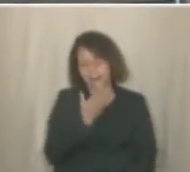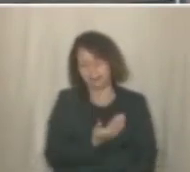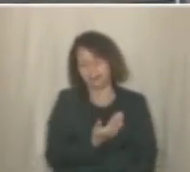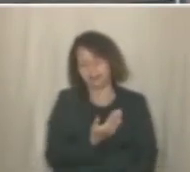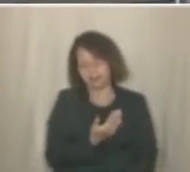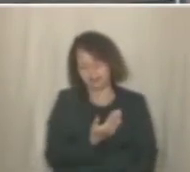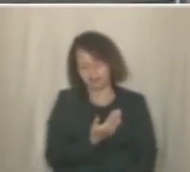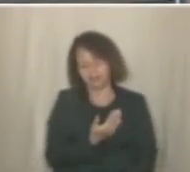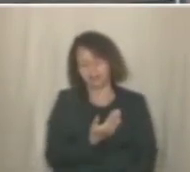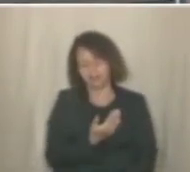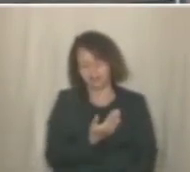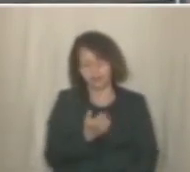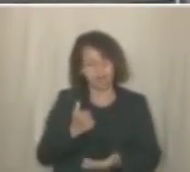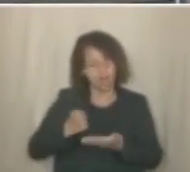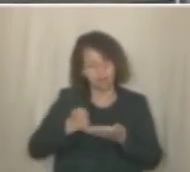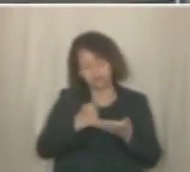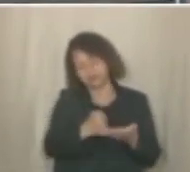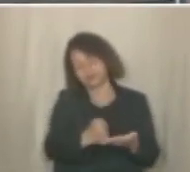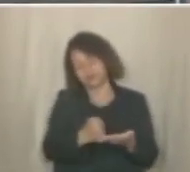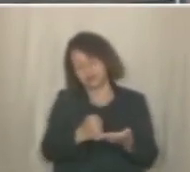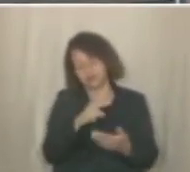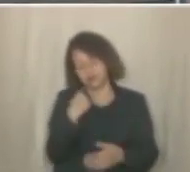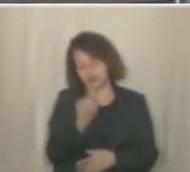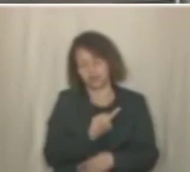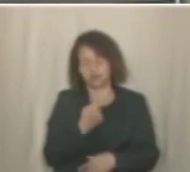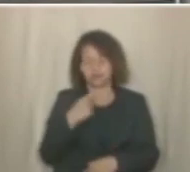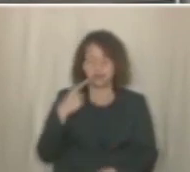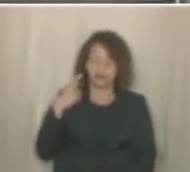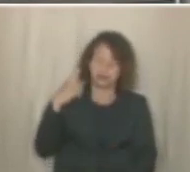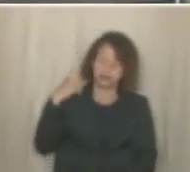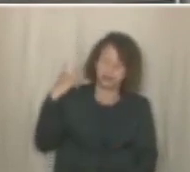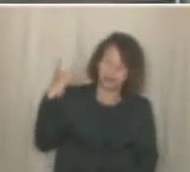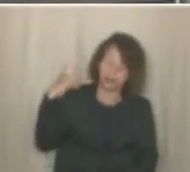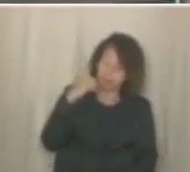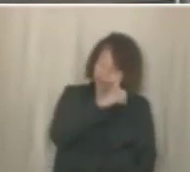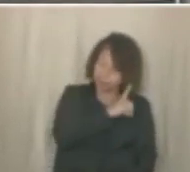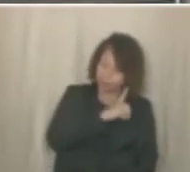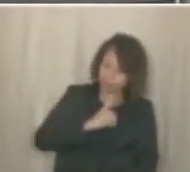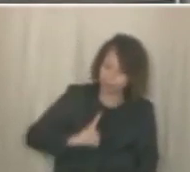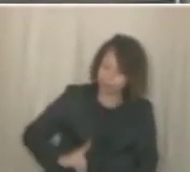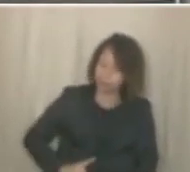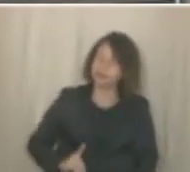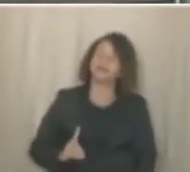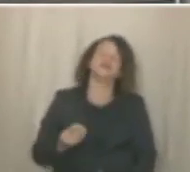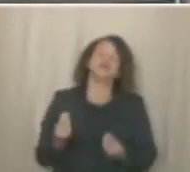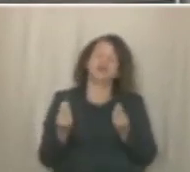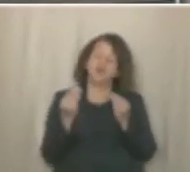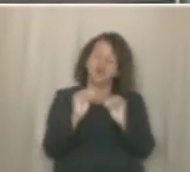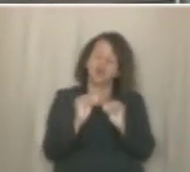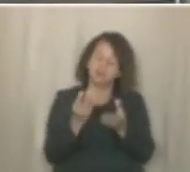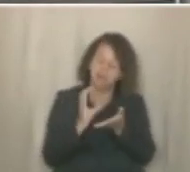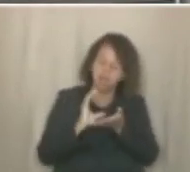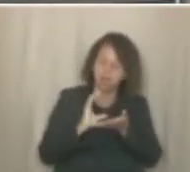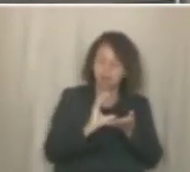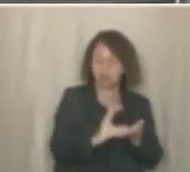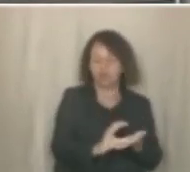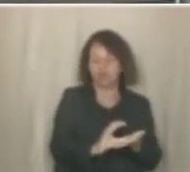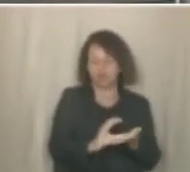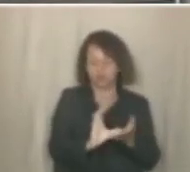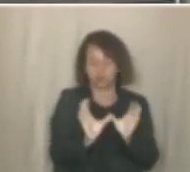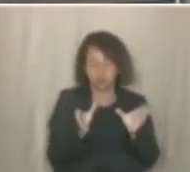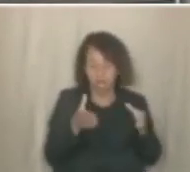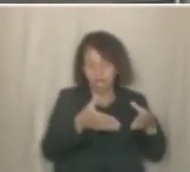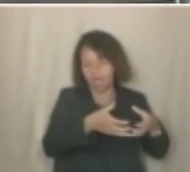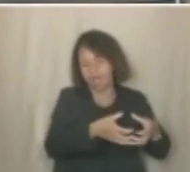pedirmos o auxílio dos nossos deputados, para que coloquem mais recursos nessa